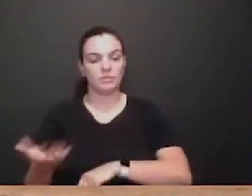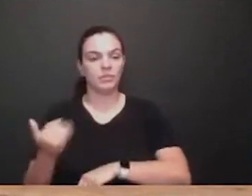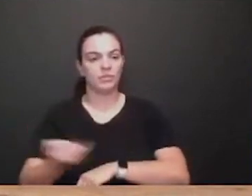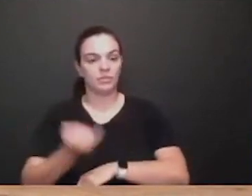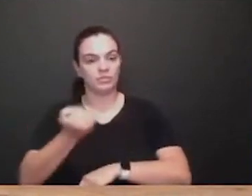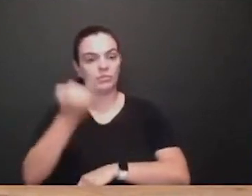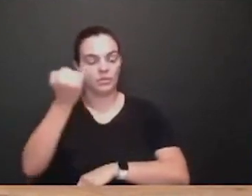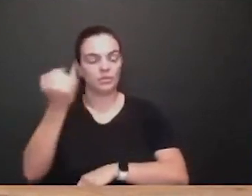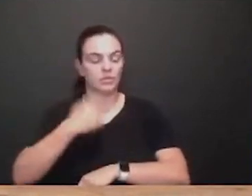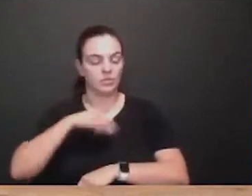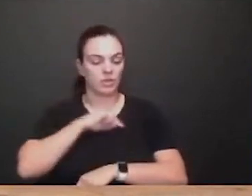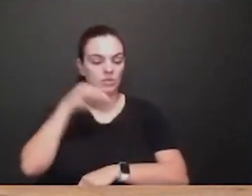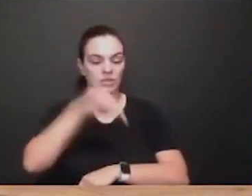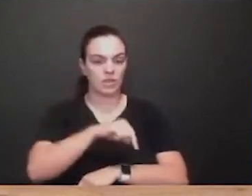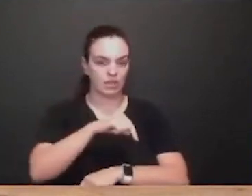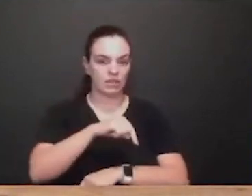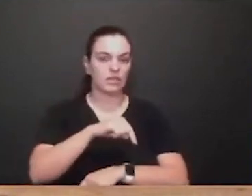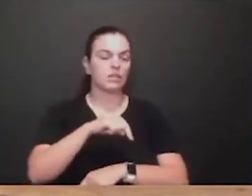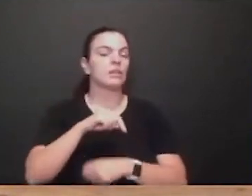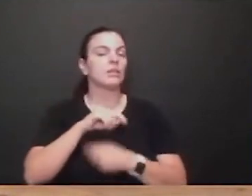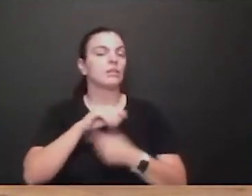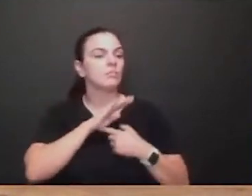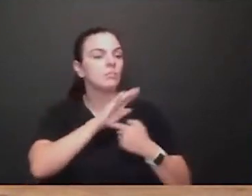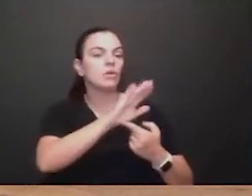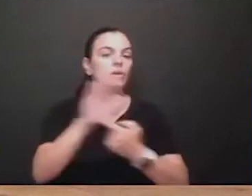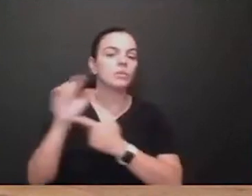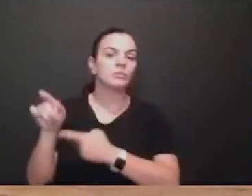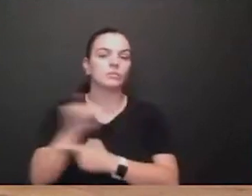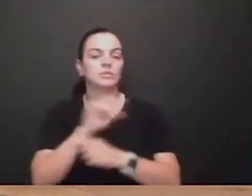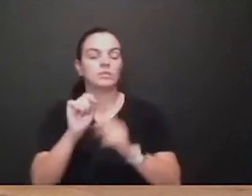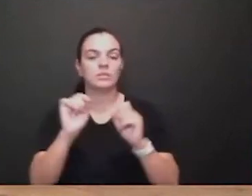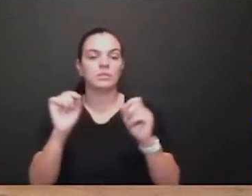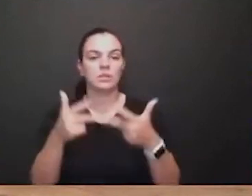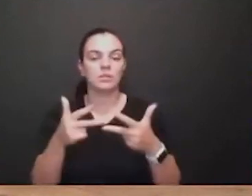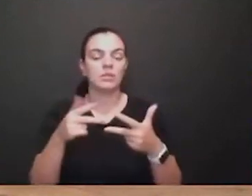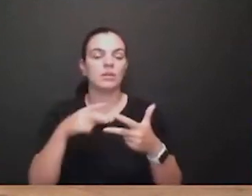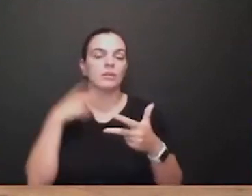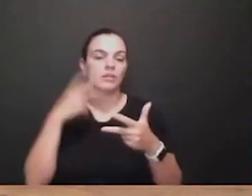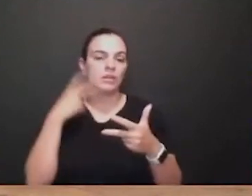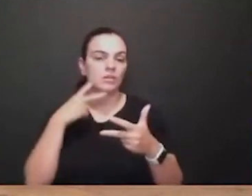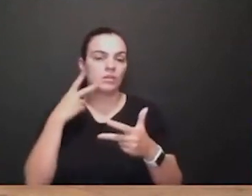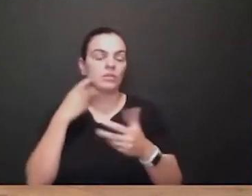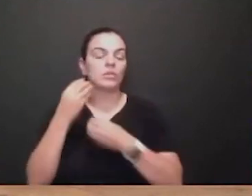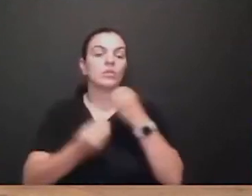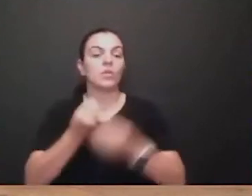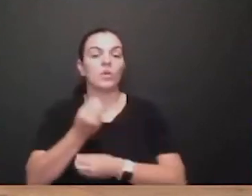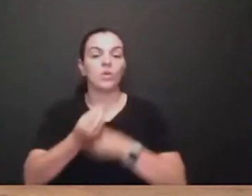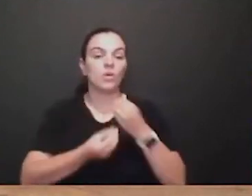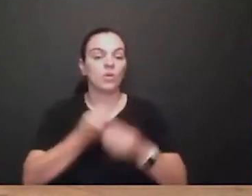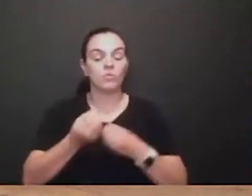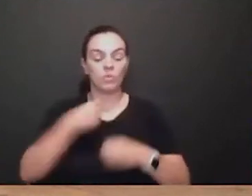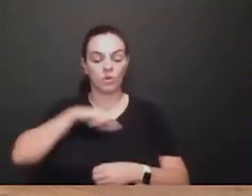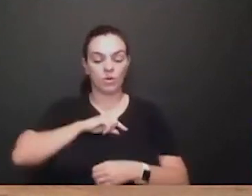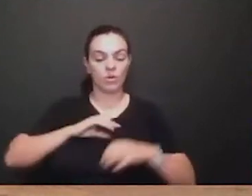poder dar transparência e dar clareza nas ações que vêm sendo tomadas pelo município.